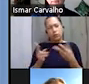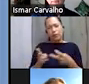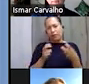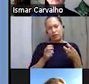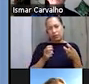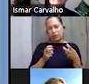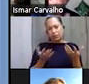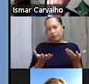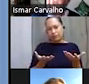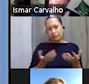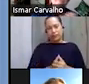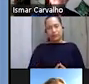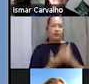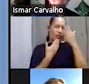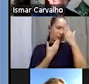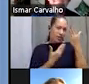Obrigada.